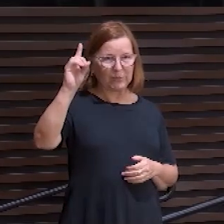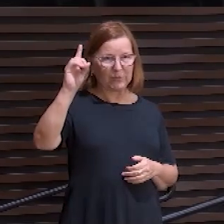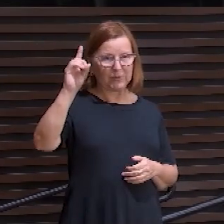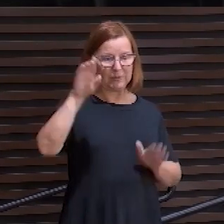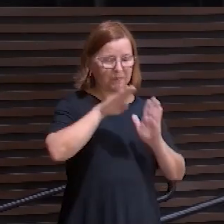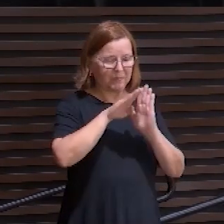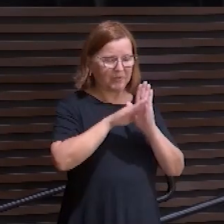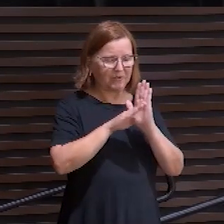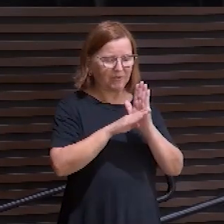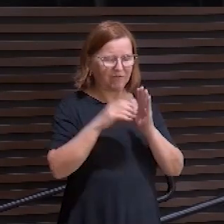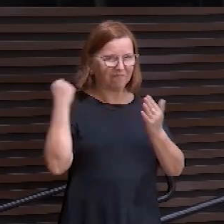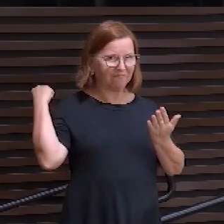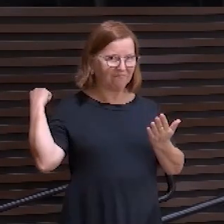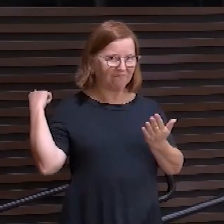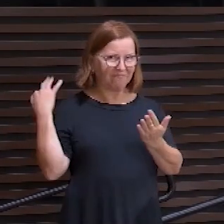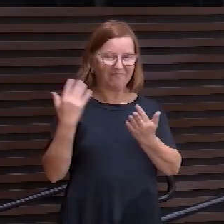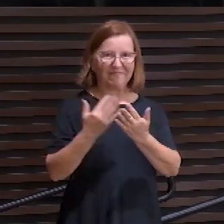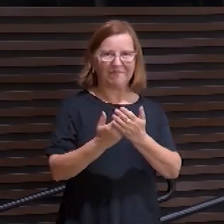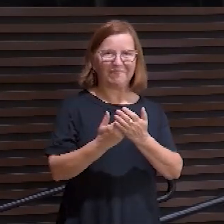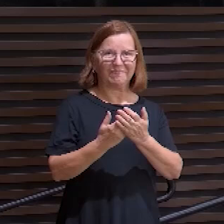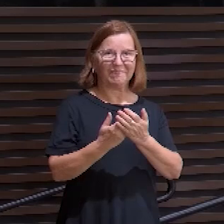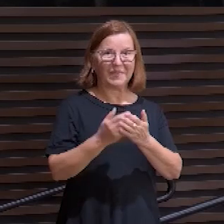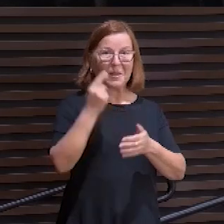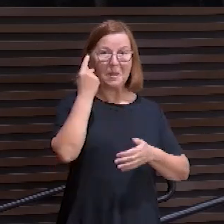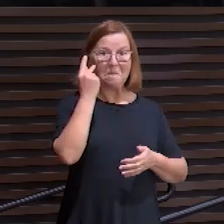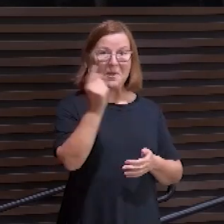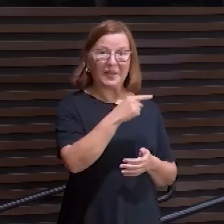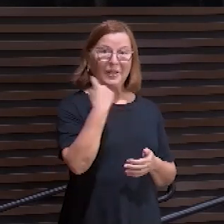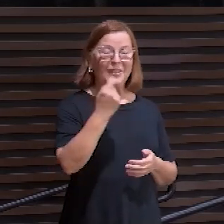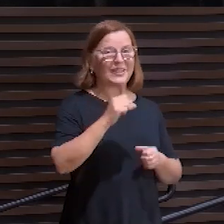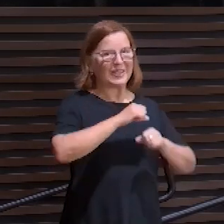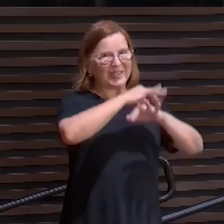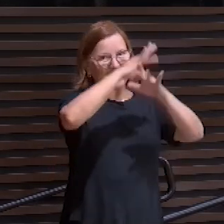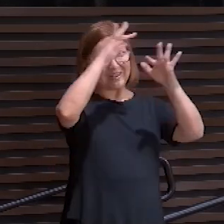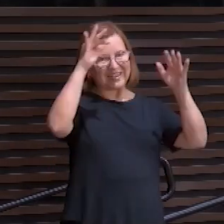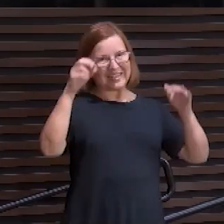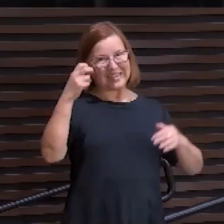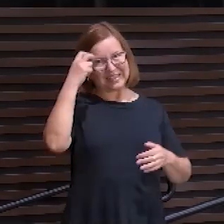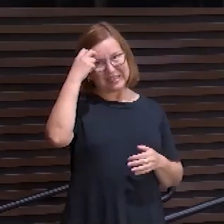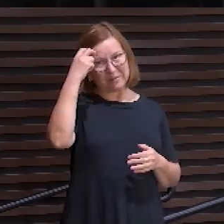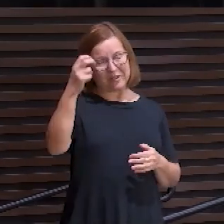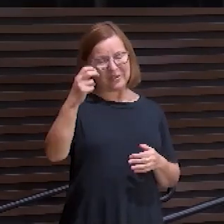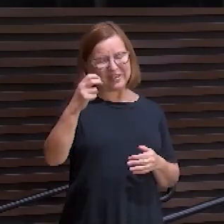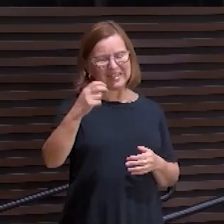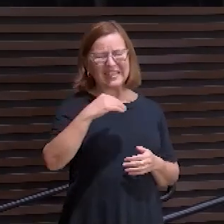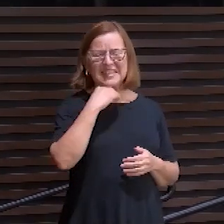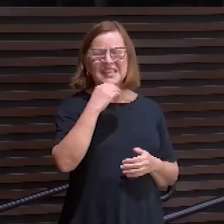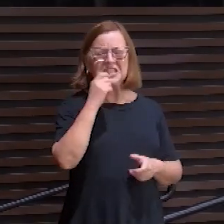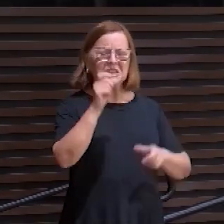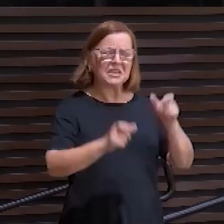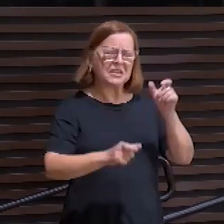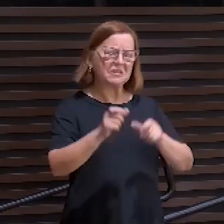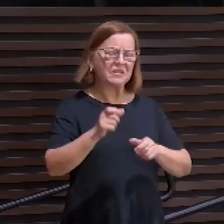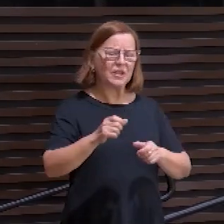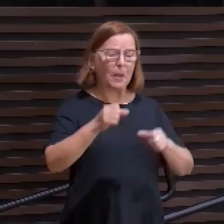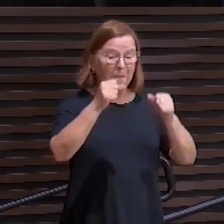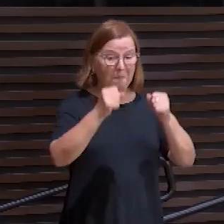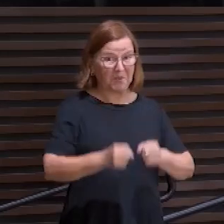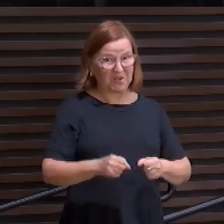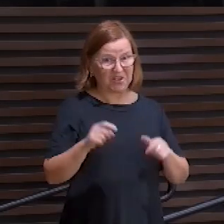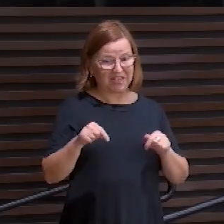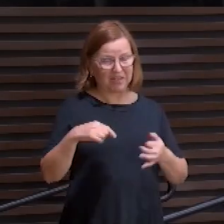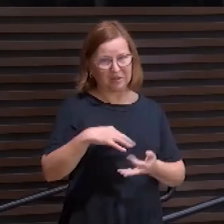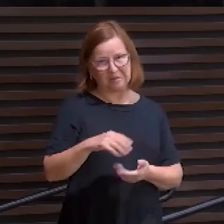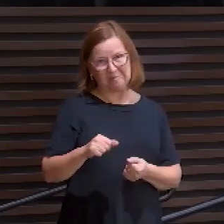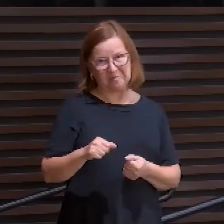eternidade, para a nossa glória. Sabedoria essa que nenhum dos poderosos deste século conheceu, porque se